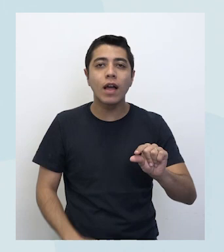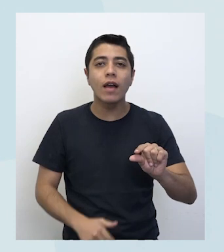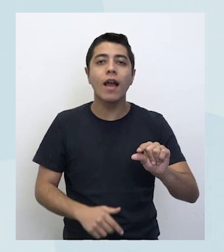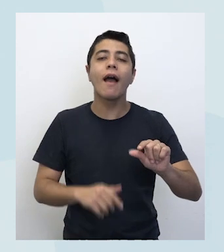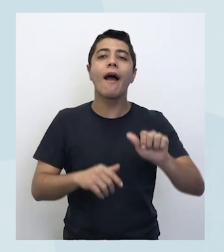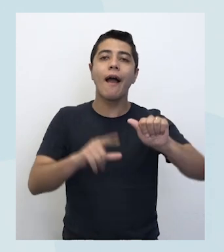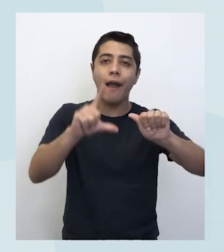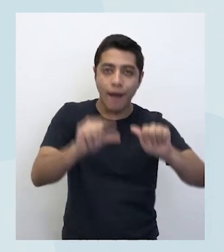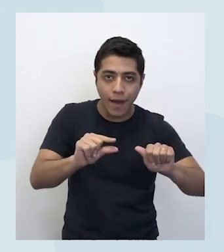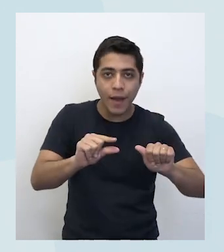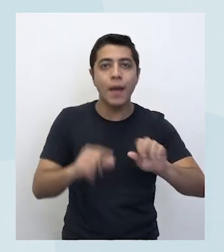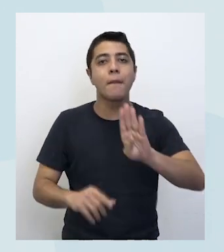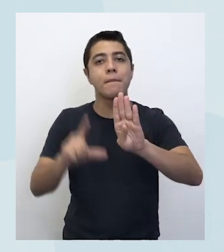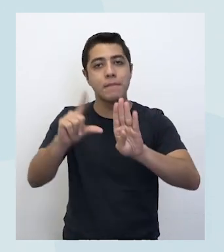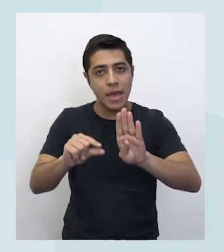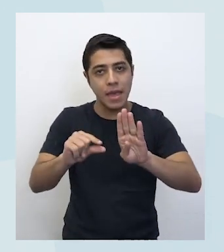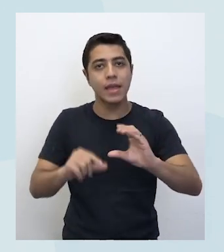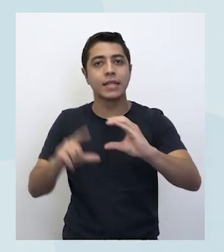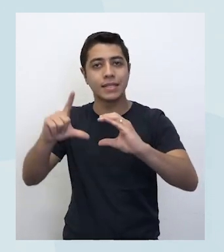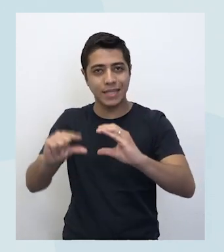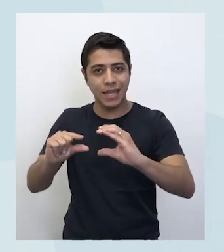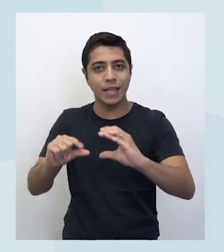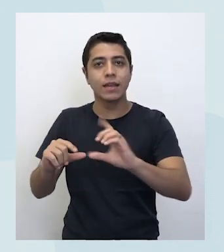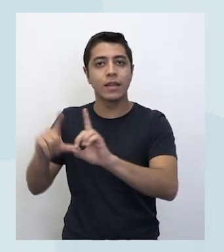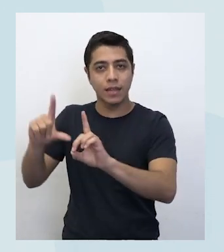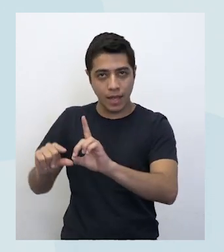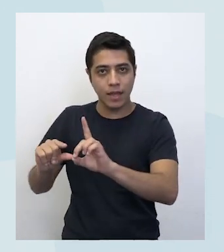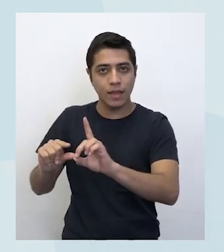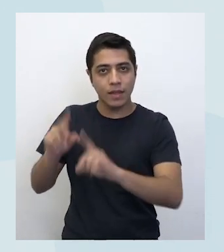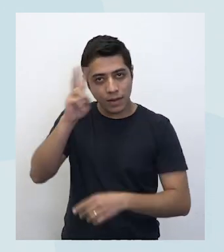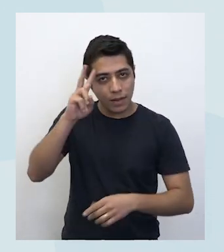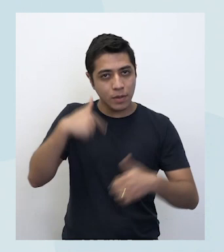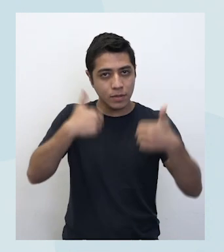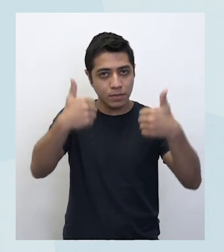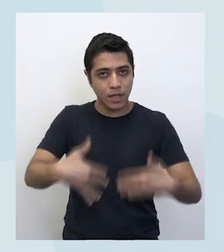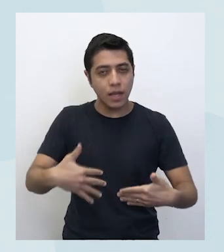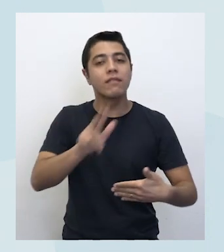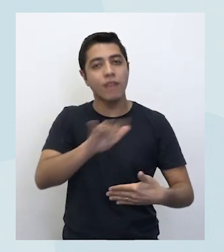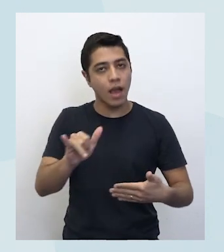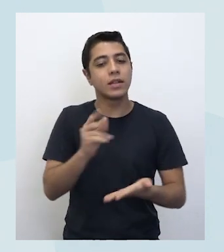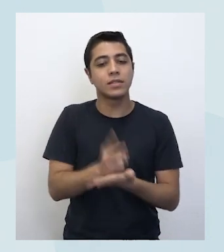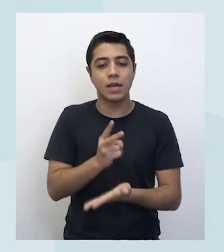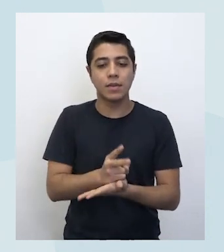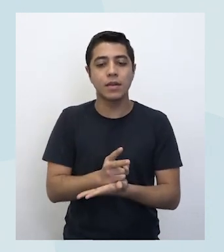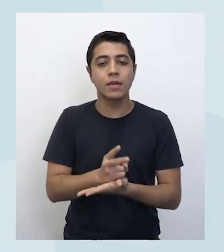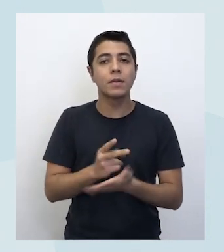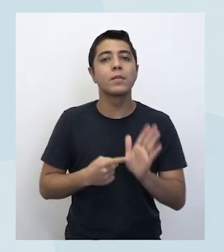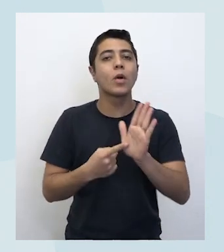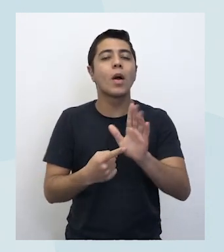C e D. Eles vão entrar na minha fórmula de constante sempre com forma de expoente. Por